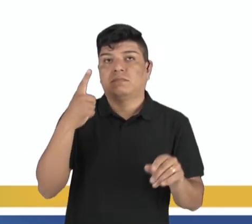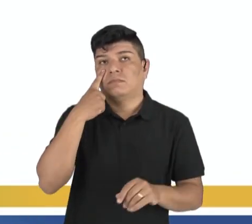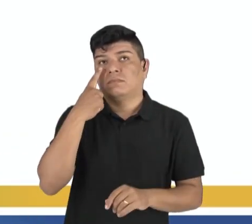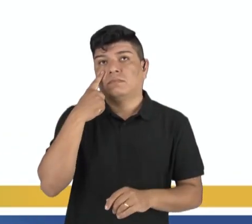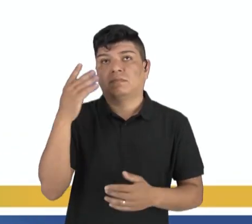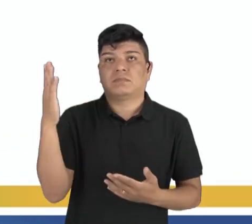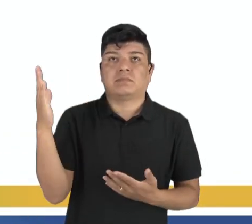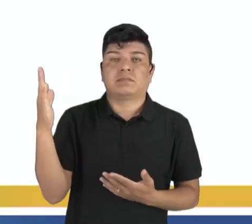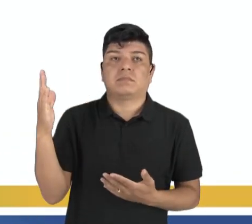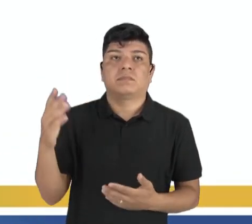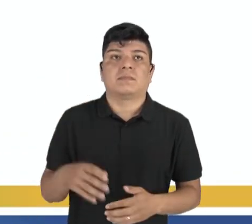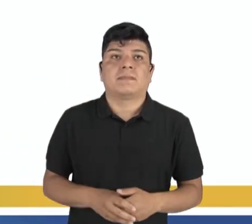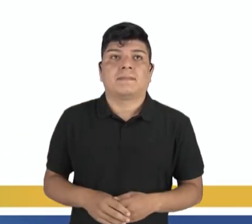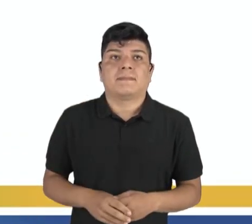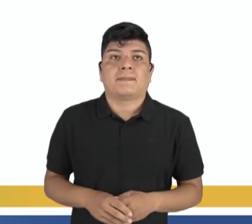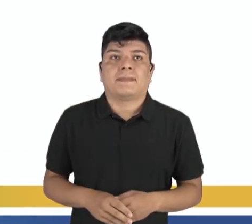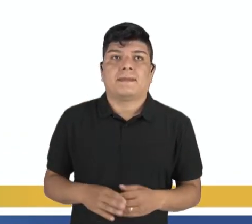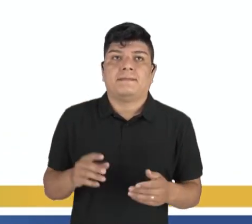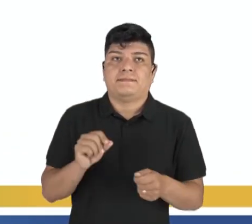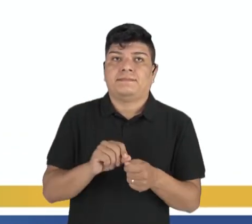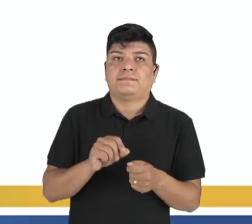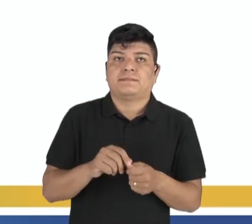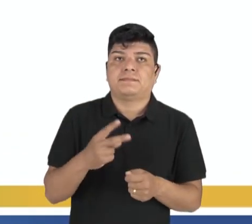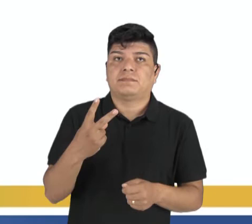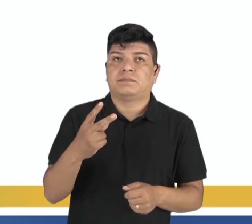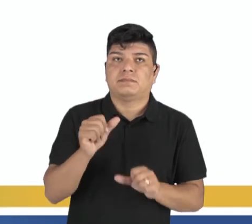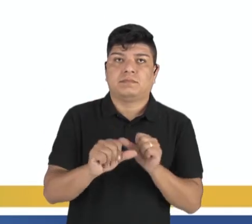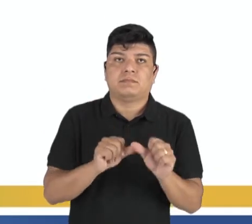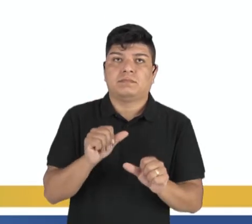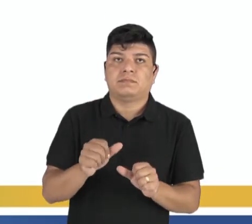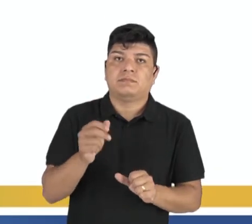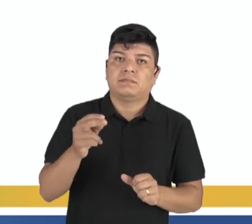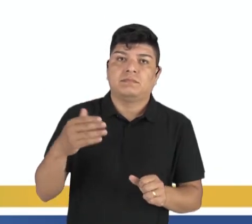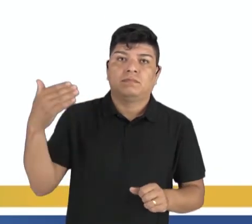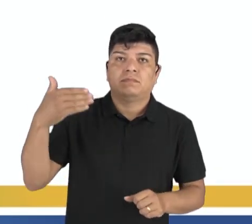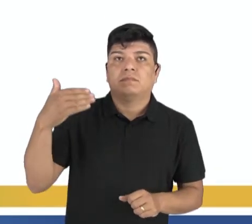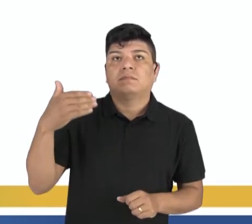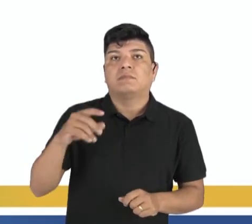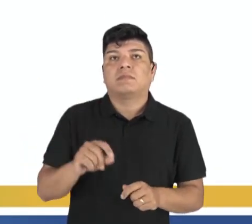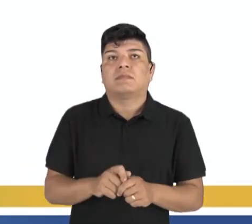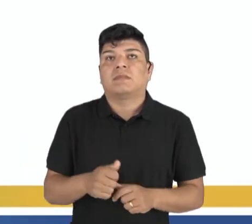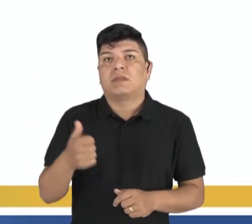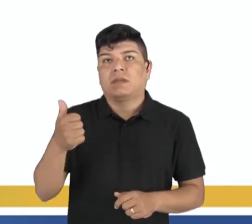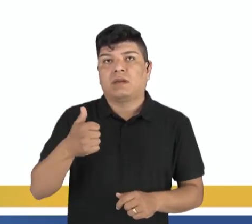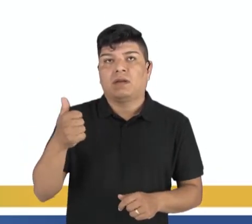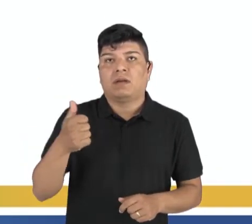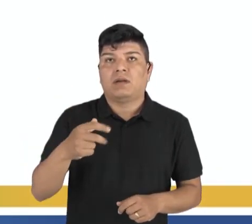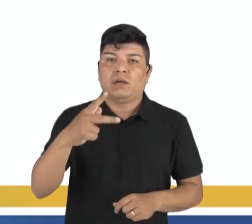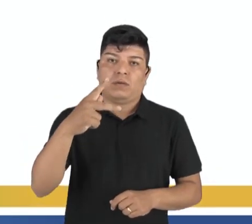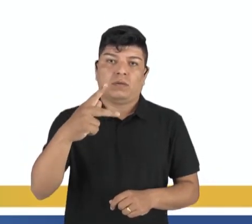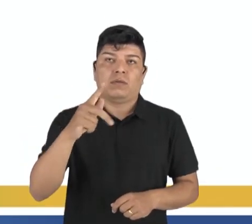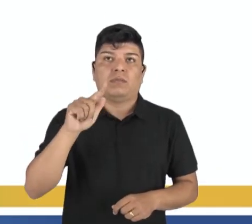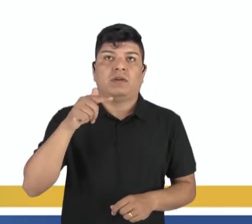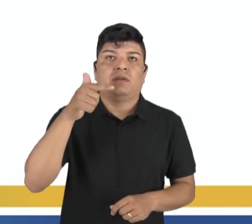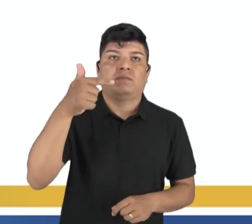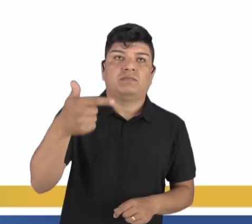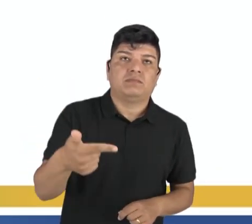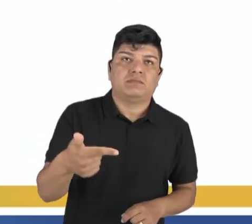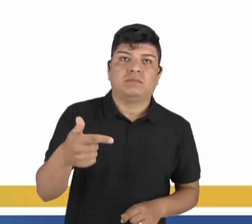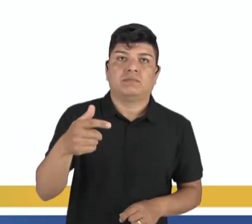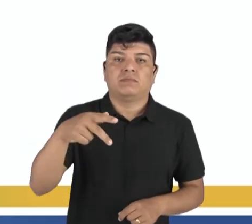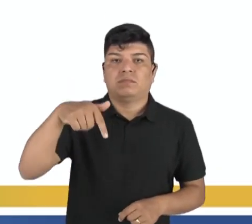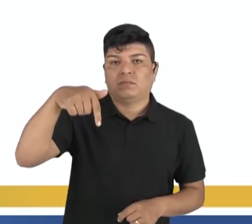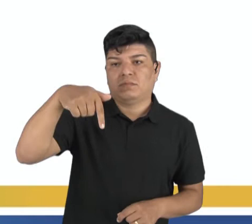exemplo Observe a figura não foram feito duas mutações sucessivas primeiro em torno do ponto P e em